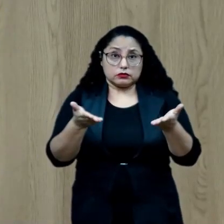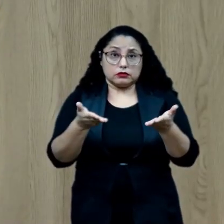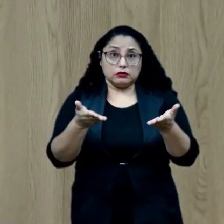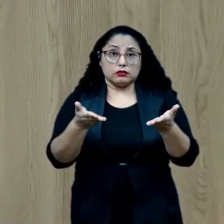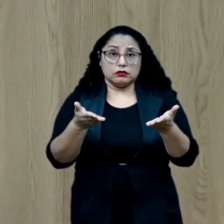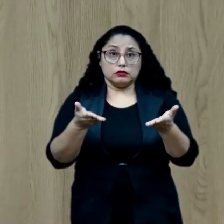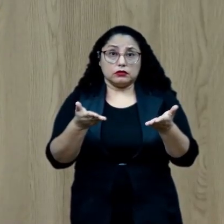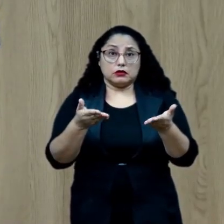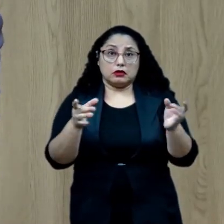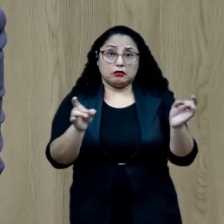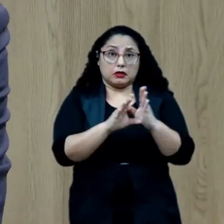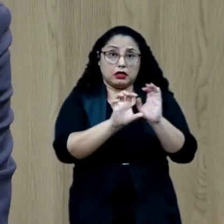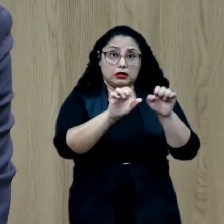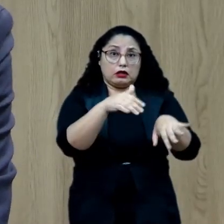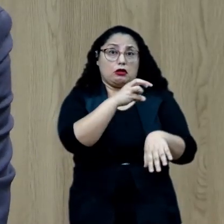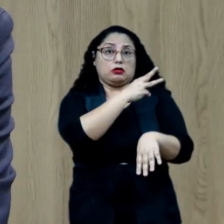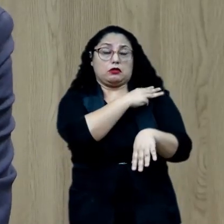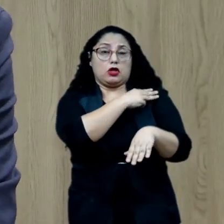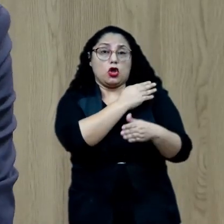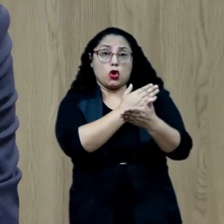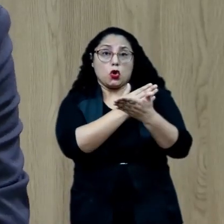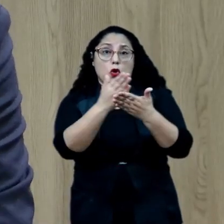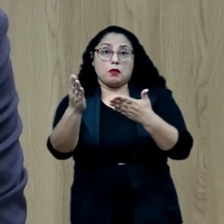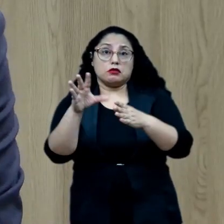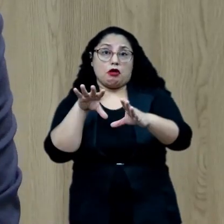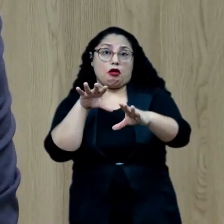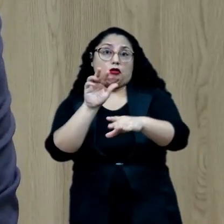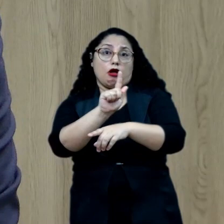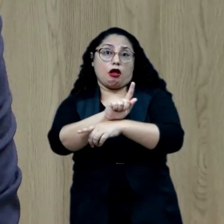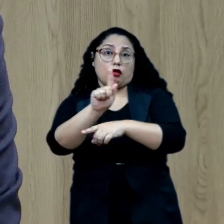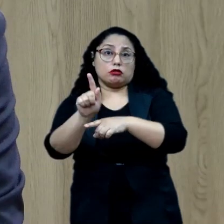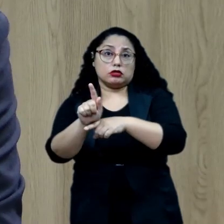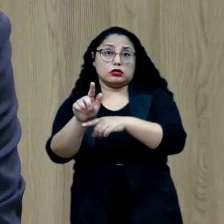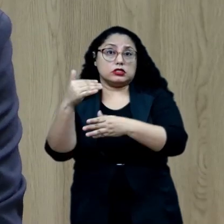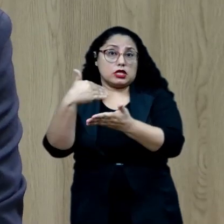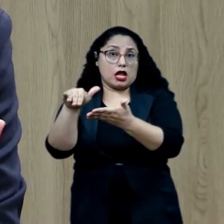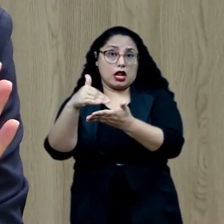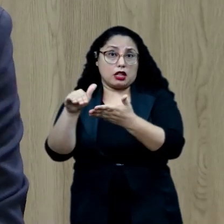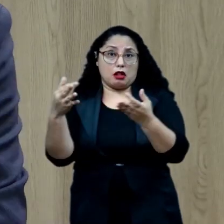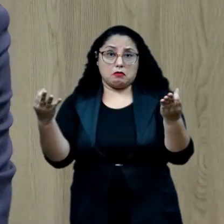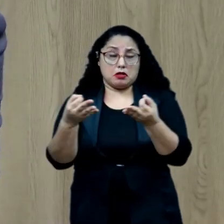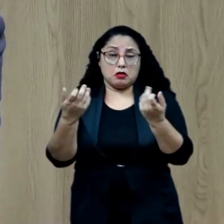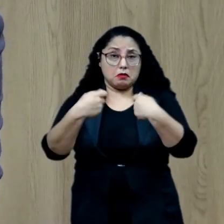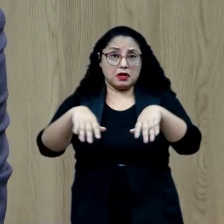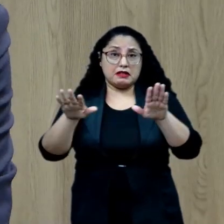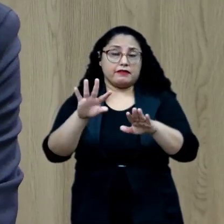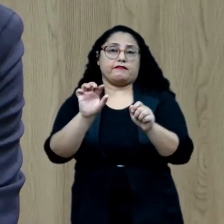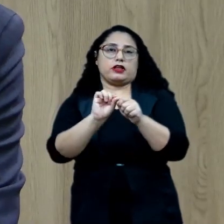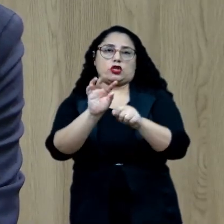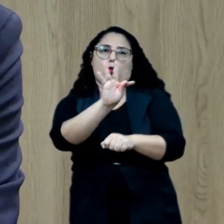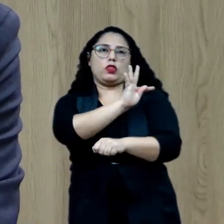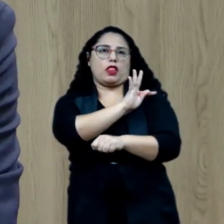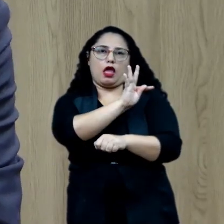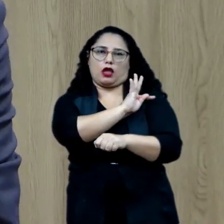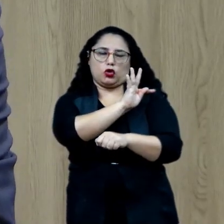terminei meu ensino médio e já começar a graduação em secretariado. Ah, perfeito. Ok? Não preciso fazer o técnico.